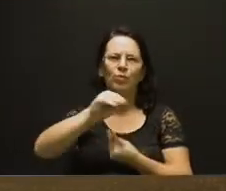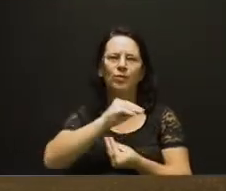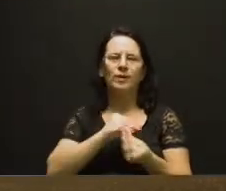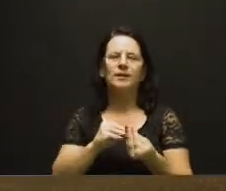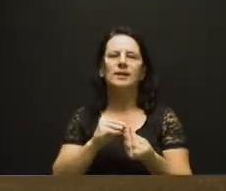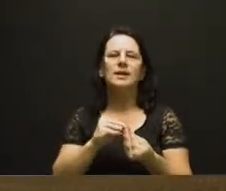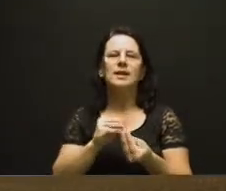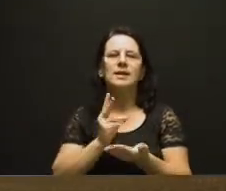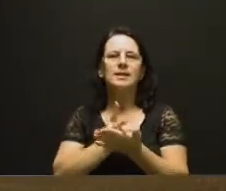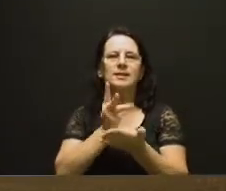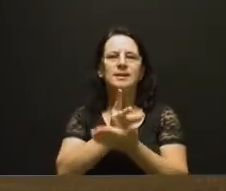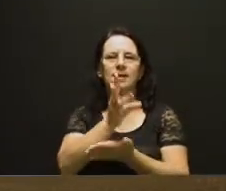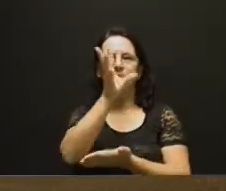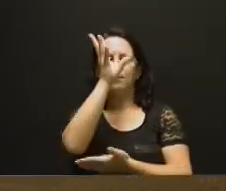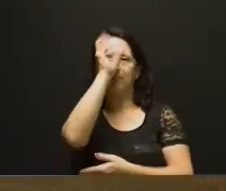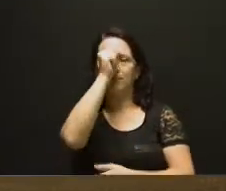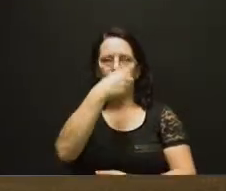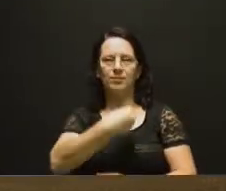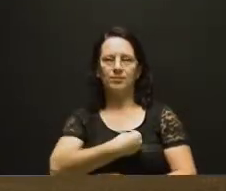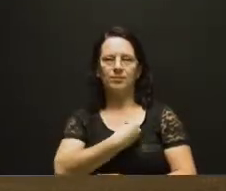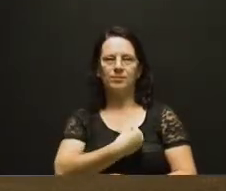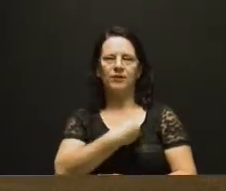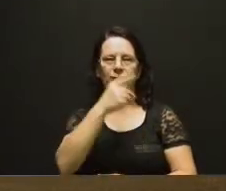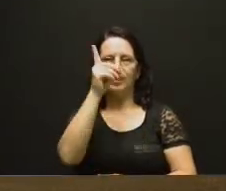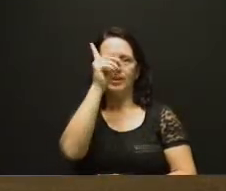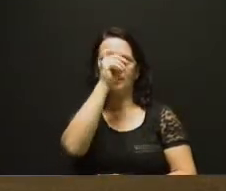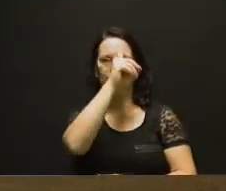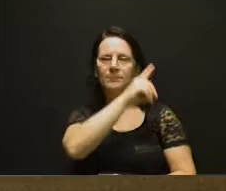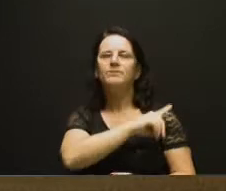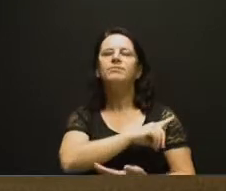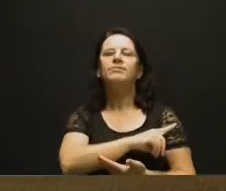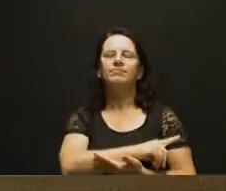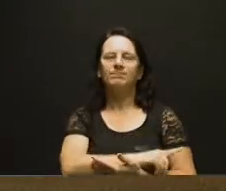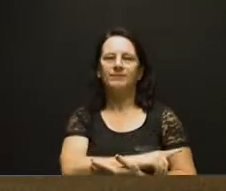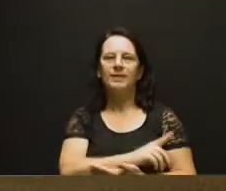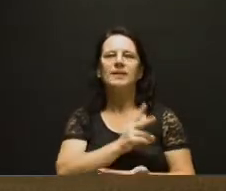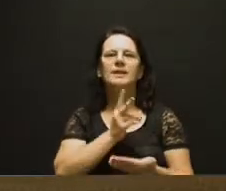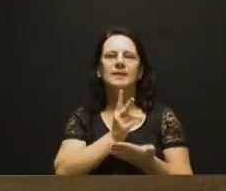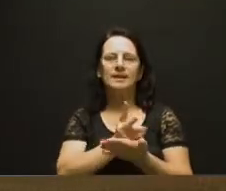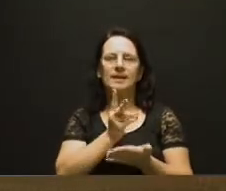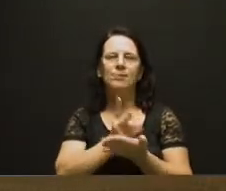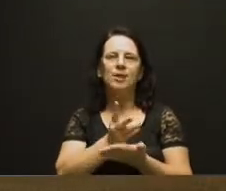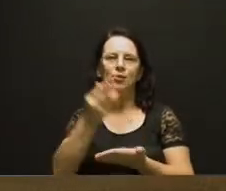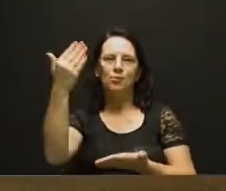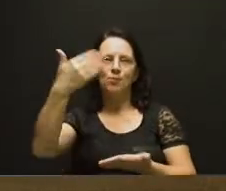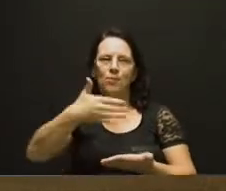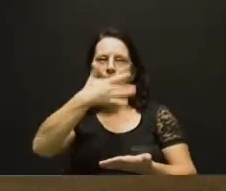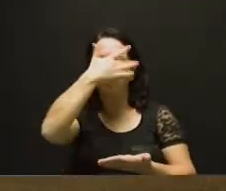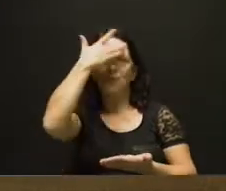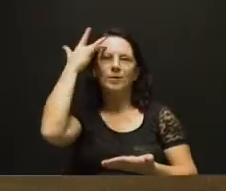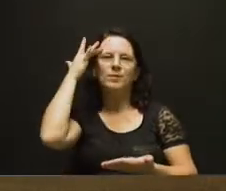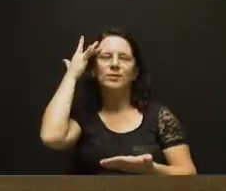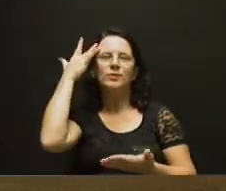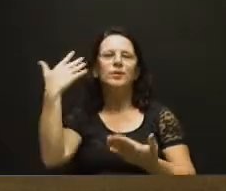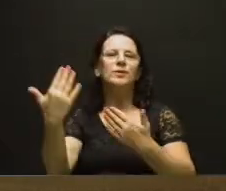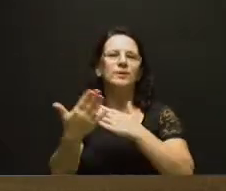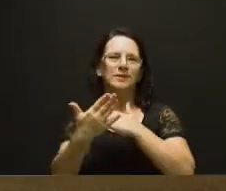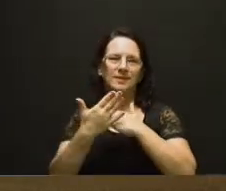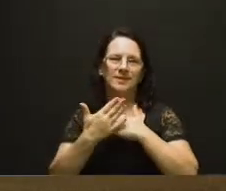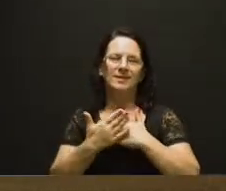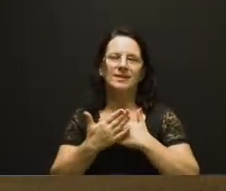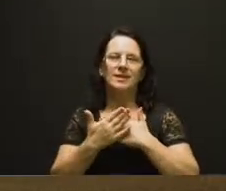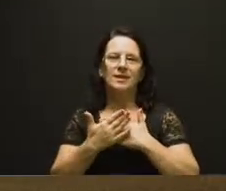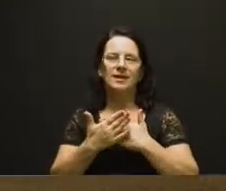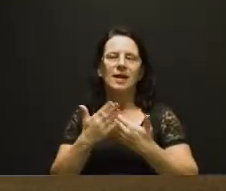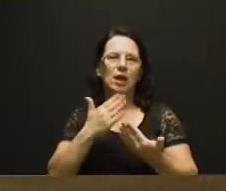sempre aprendi na vida onde se tem muitas dificuldades sempre aparece alguém para vender facilidade na classe